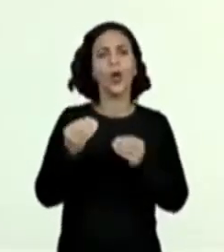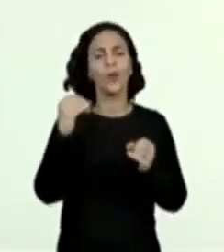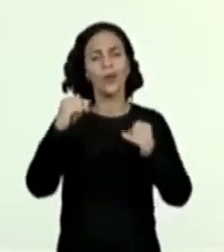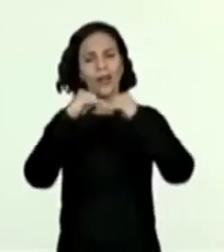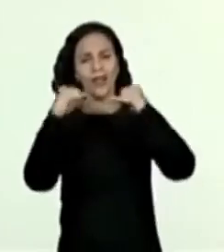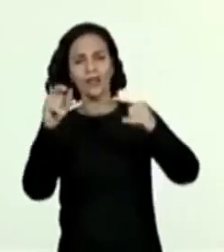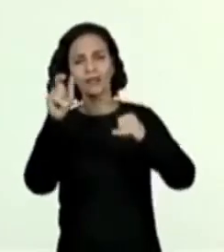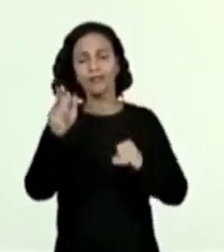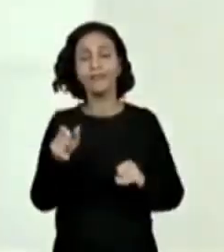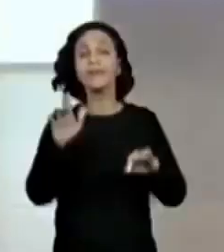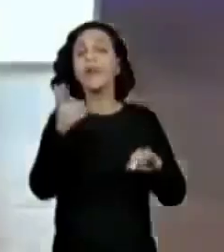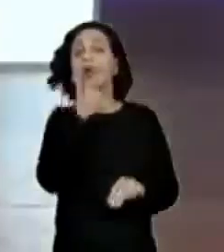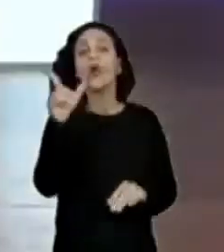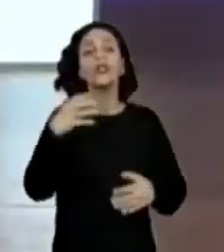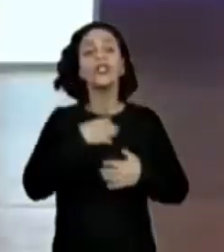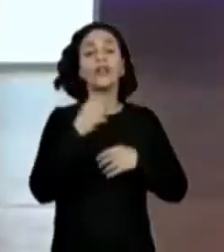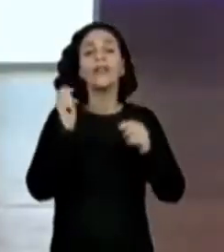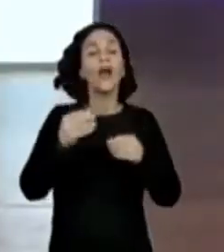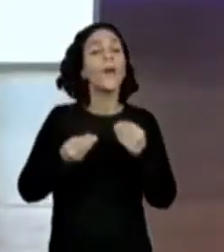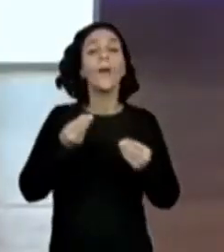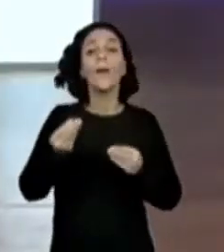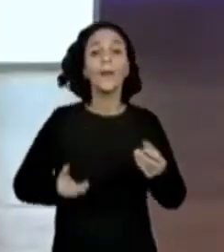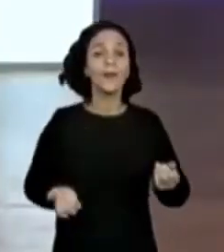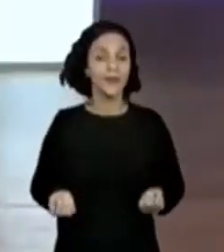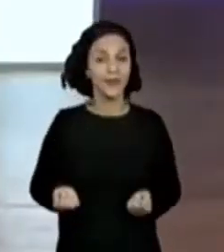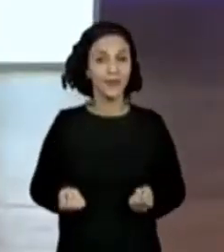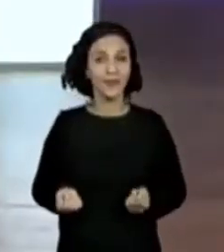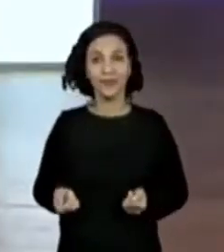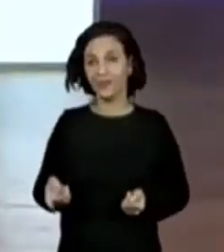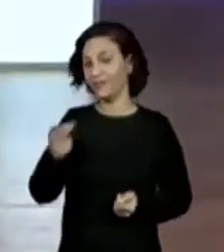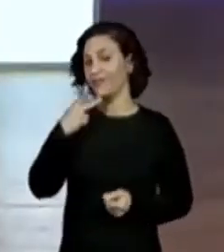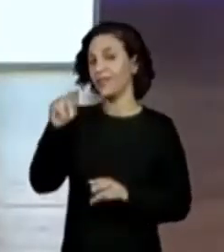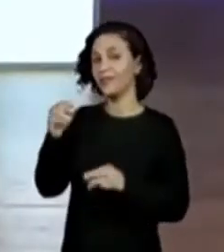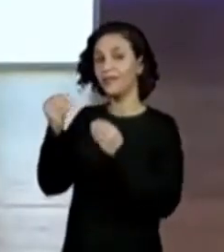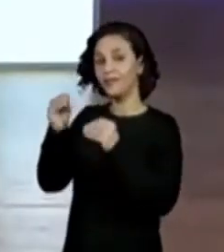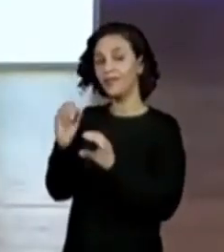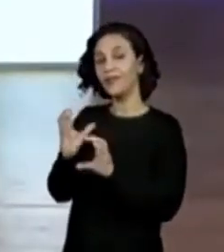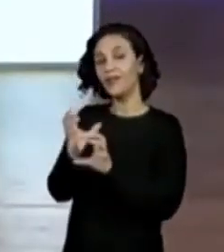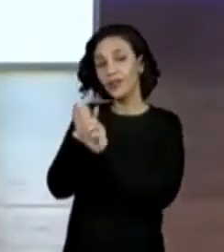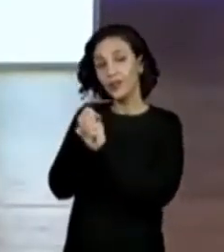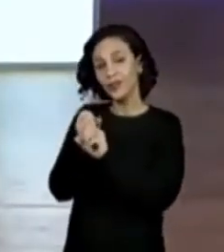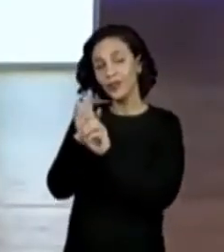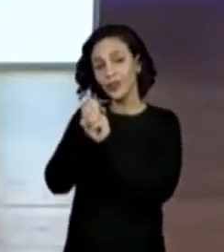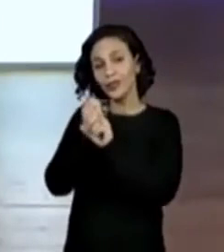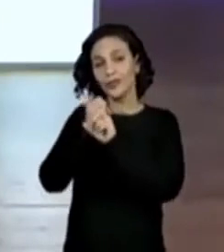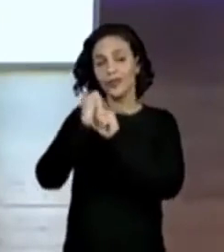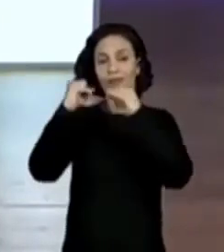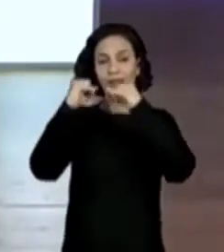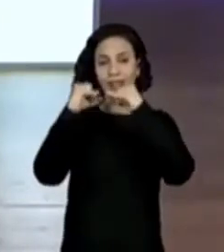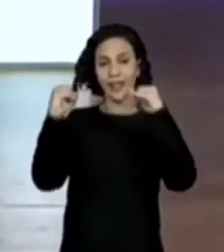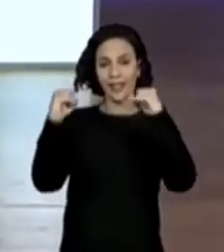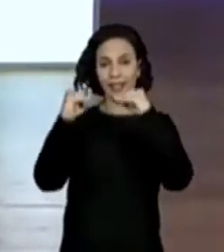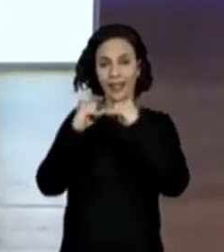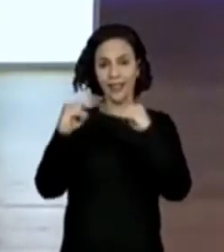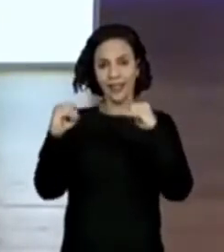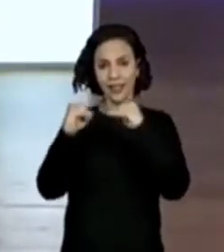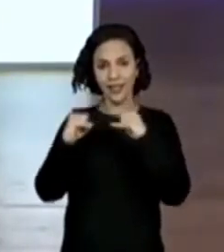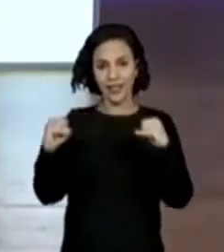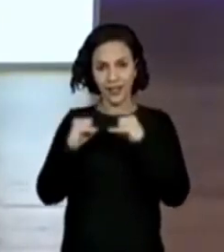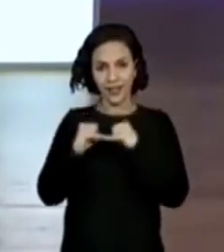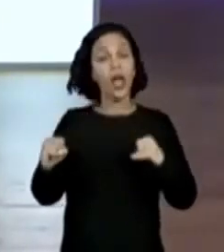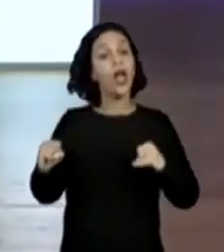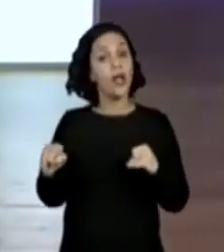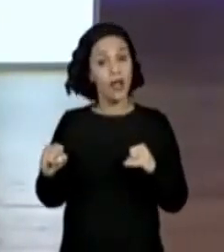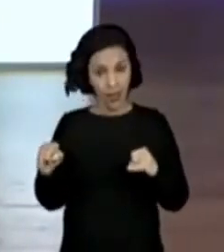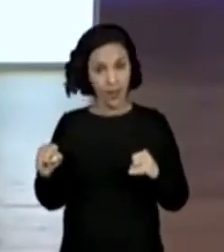que outra forma a gente pode fazer, professora Fran? Eles estão falando para ir somando linha por linha. Ah, a gente pode